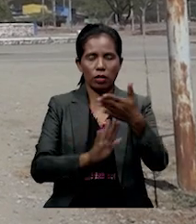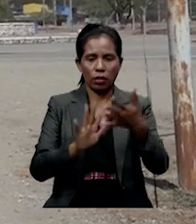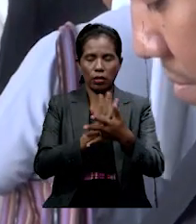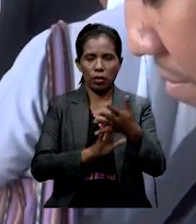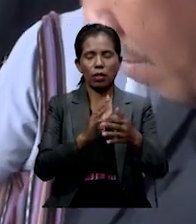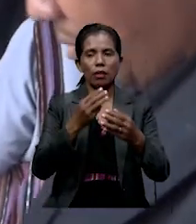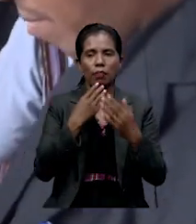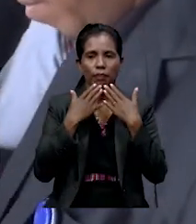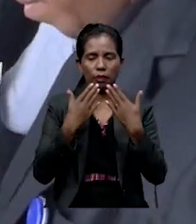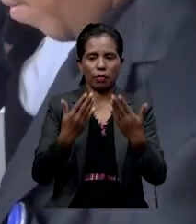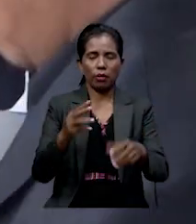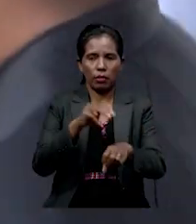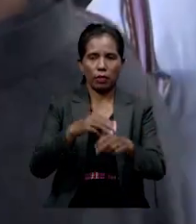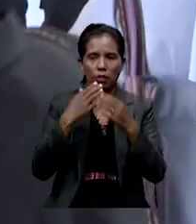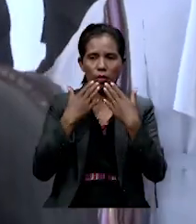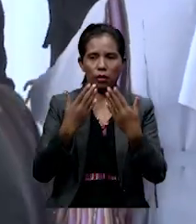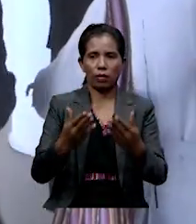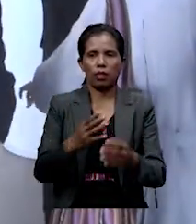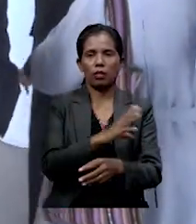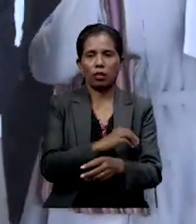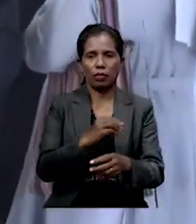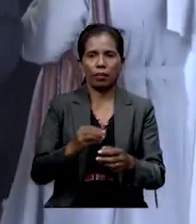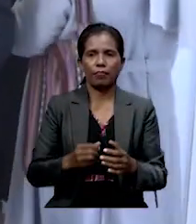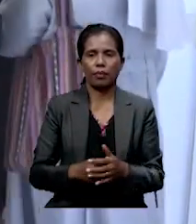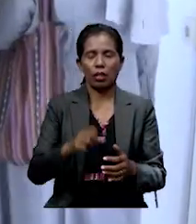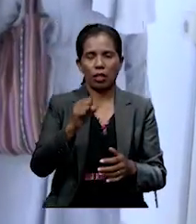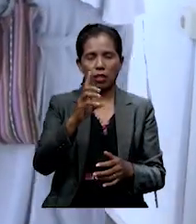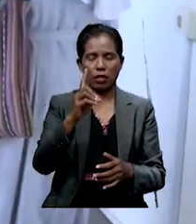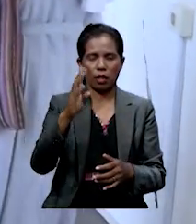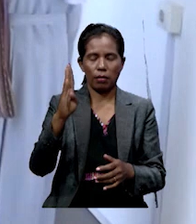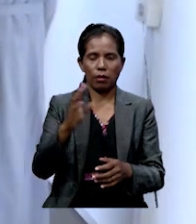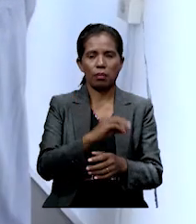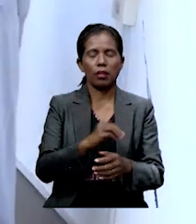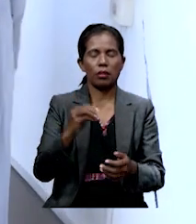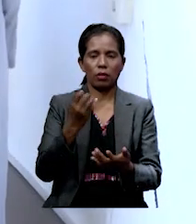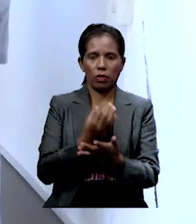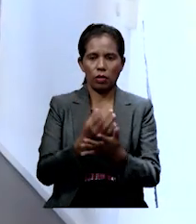no missa agradecimento cardeal Dom Virgílio Carmo da Silva, SDB. Hamutuk dólar